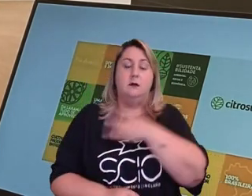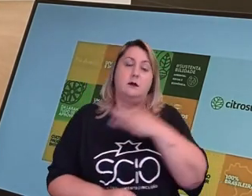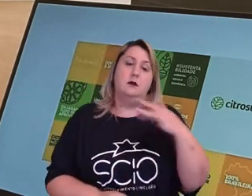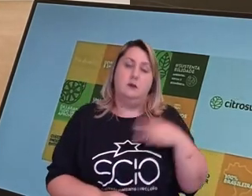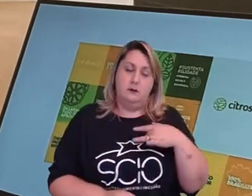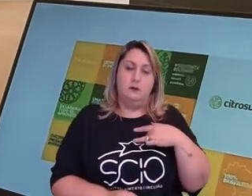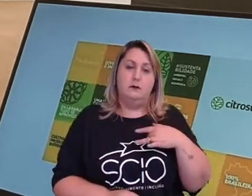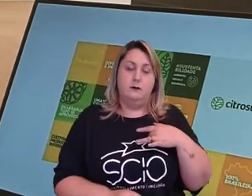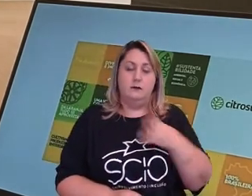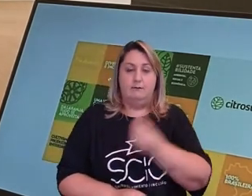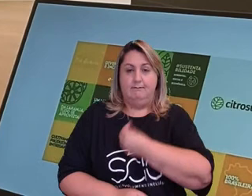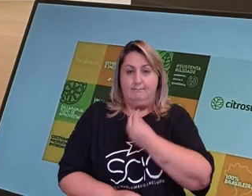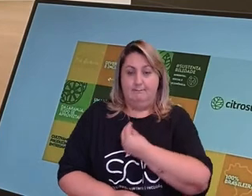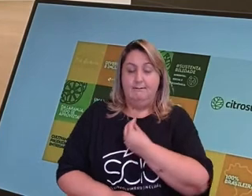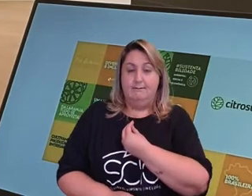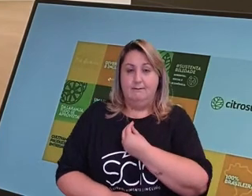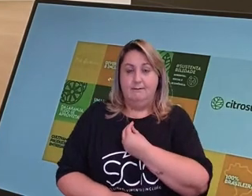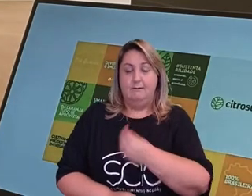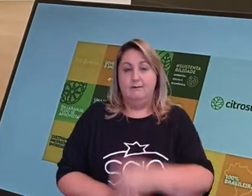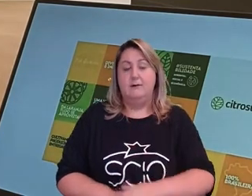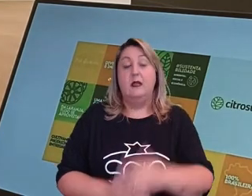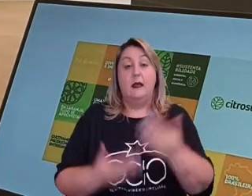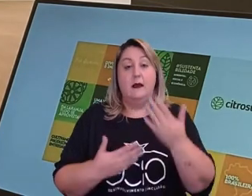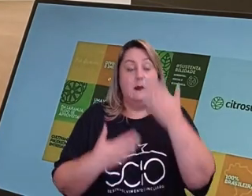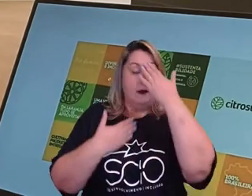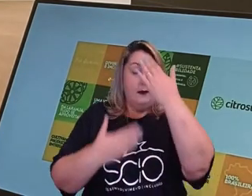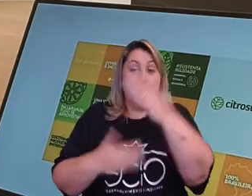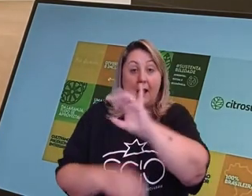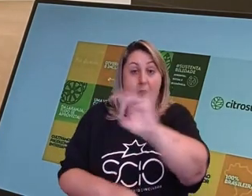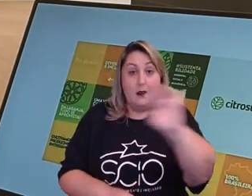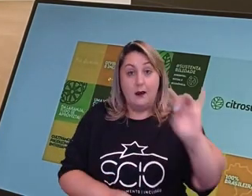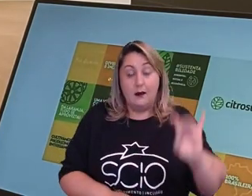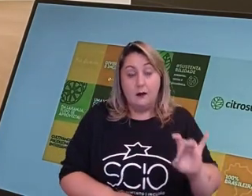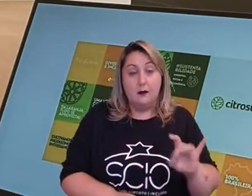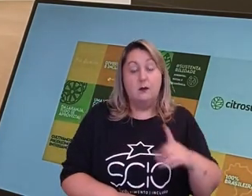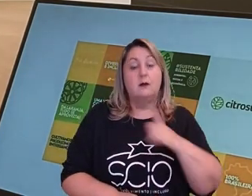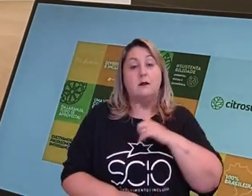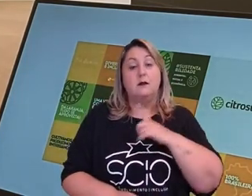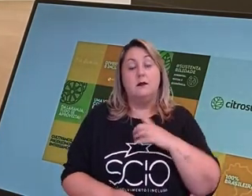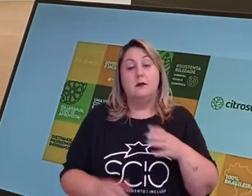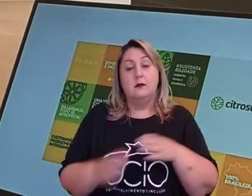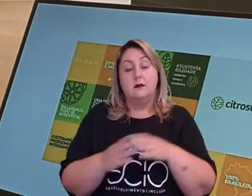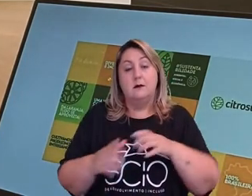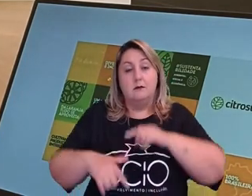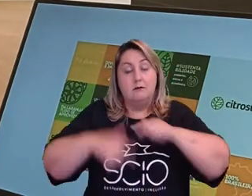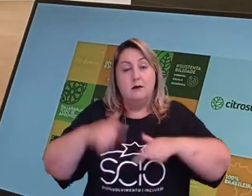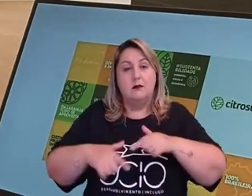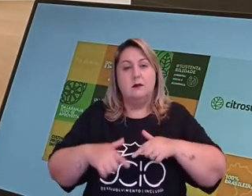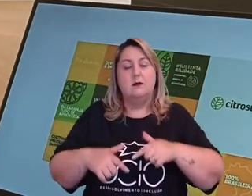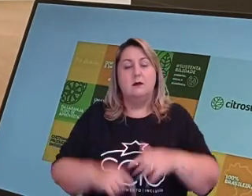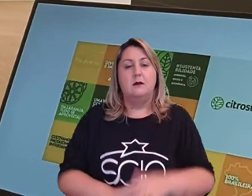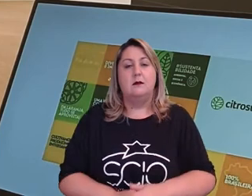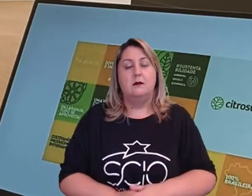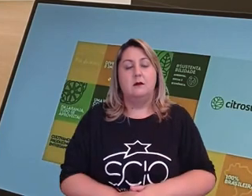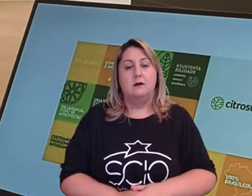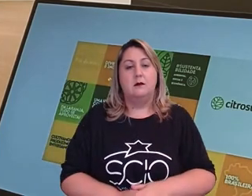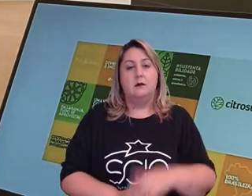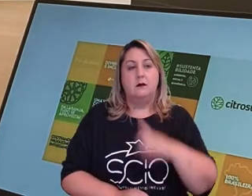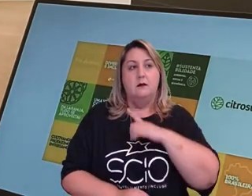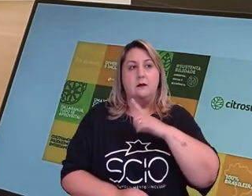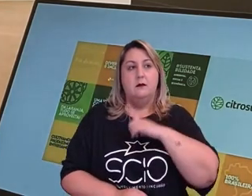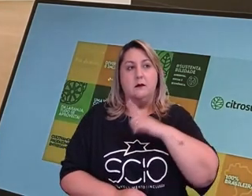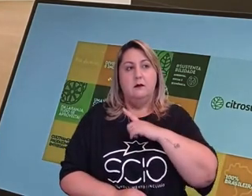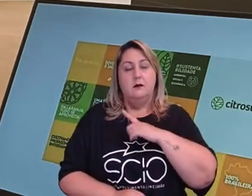e que é a vida. Então, queria agradecer a cada um de vocês por toda essa jornada, porque pelo que tem feito chegar a Citrosuco até